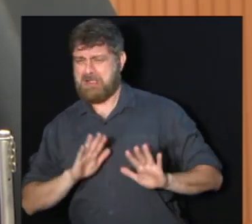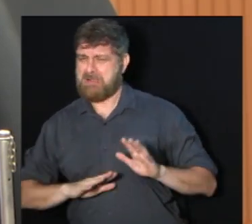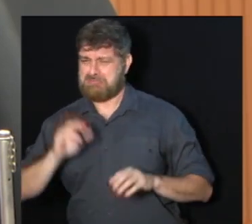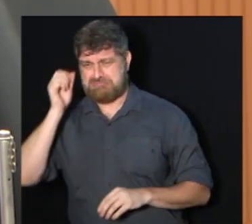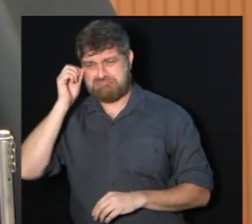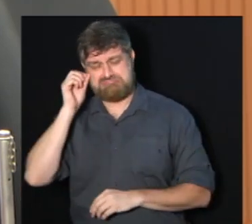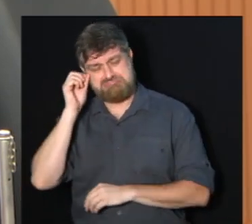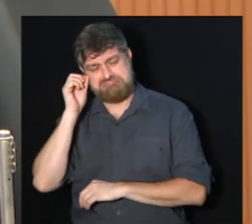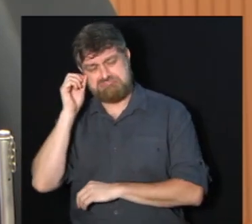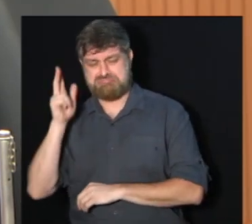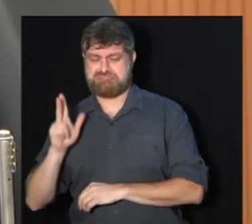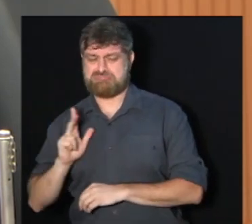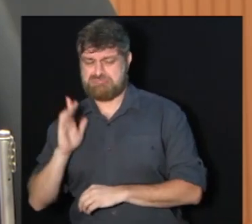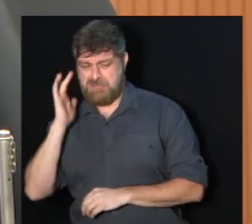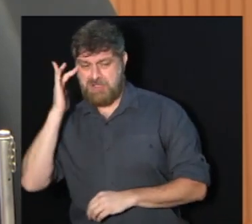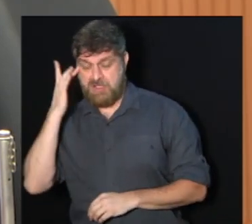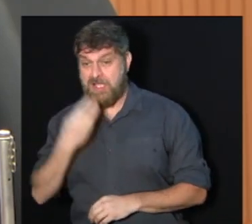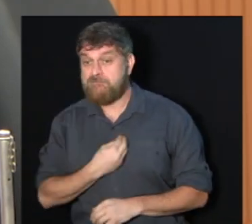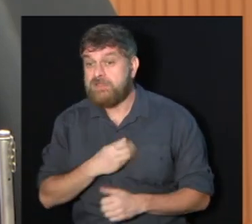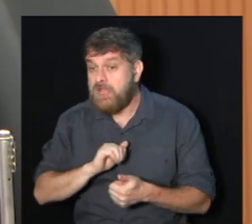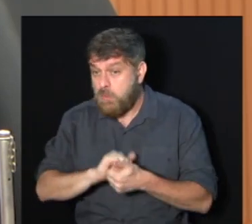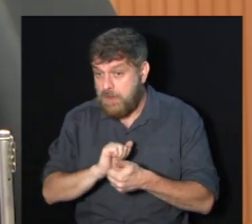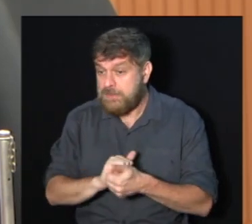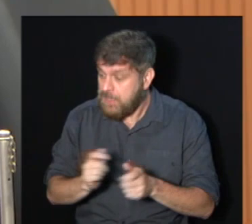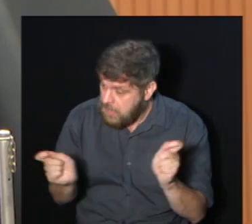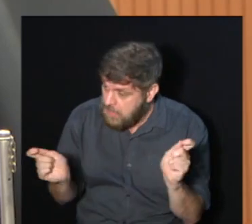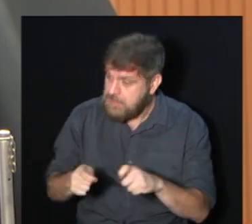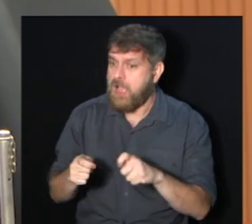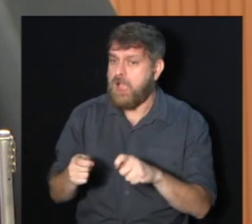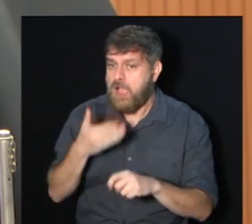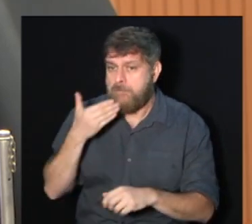e dar uma melhor qualidade de vida.